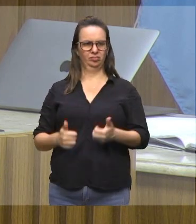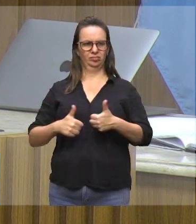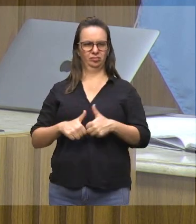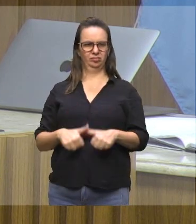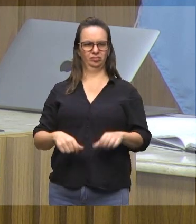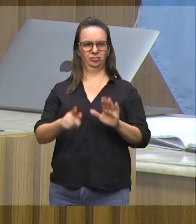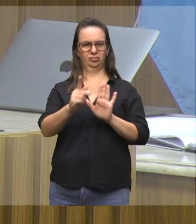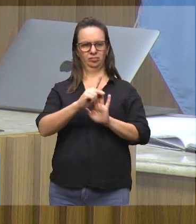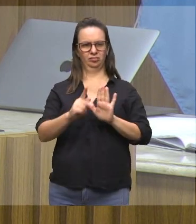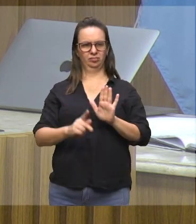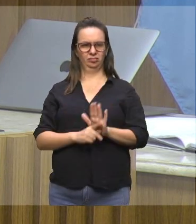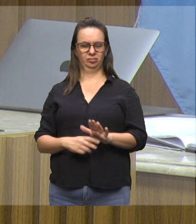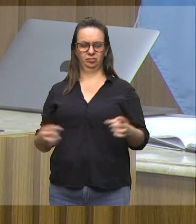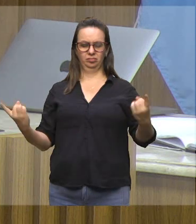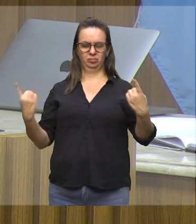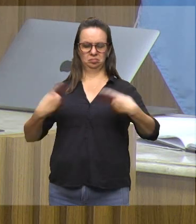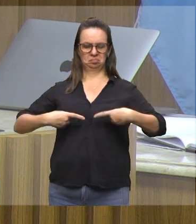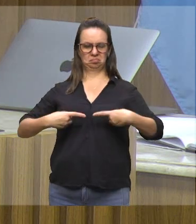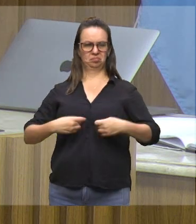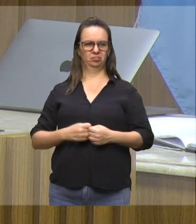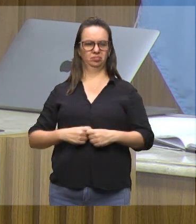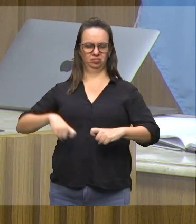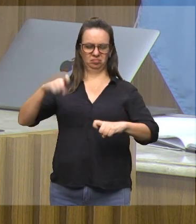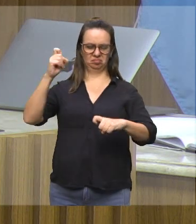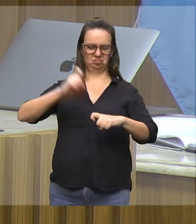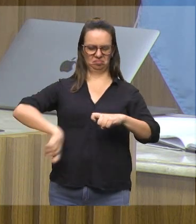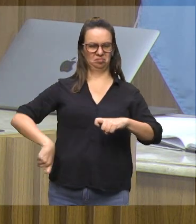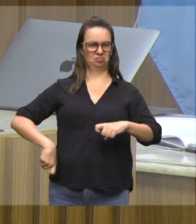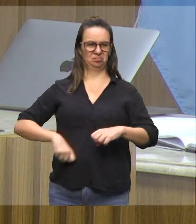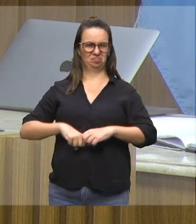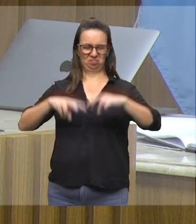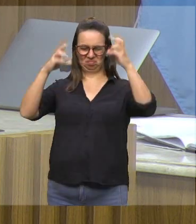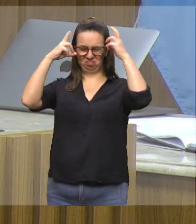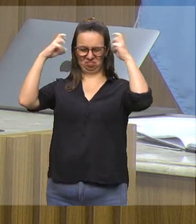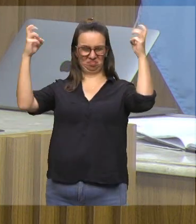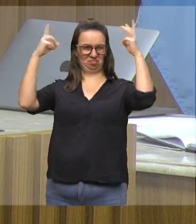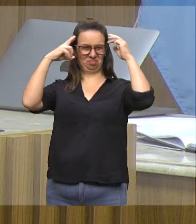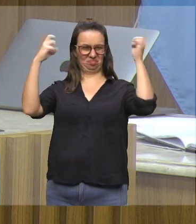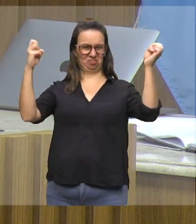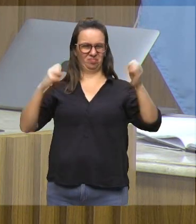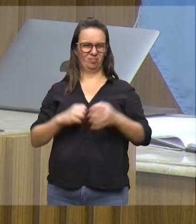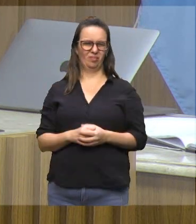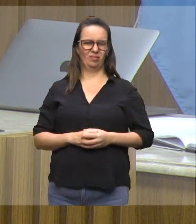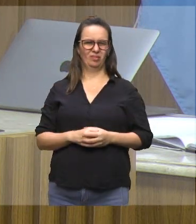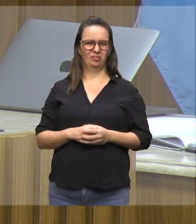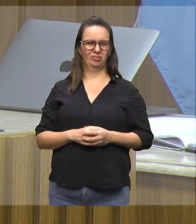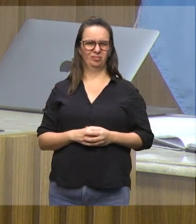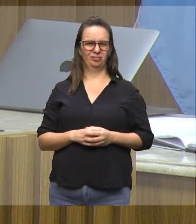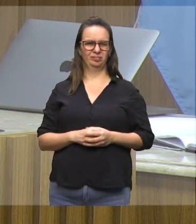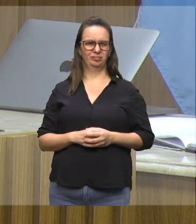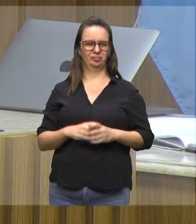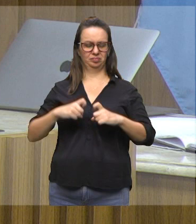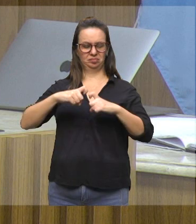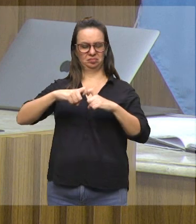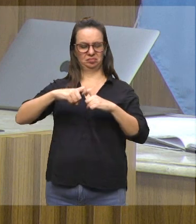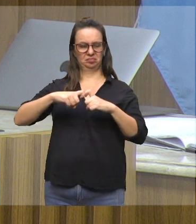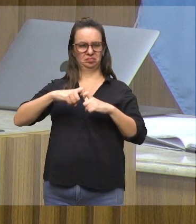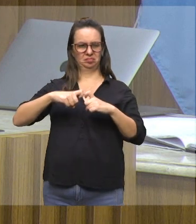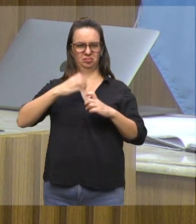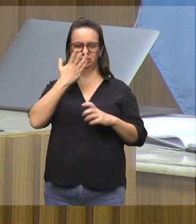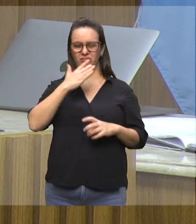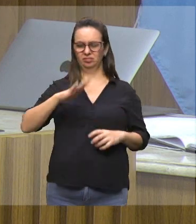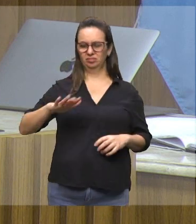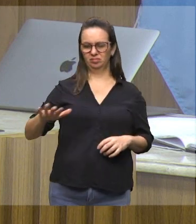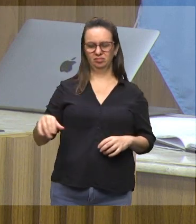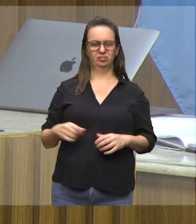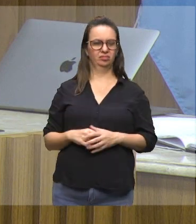combate à pedofilia, à violência, o abuso sexual contra crianças e adolescentes no município de